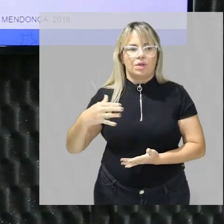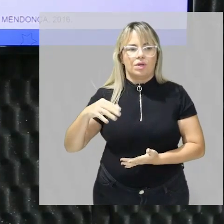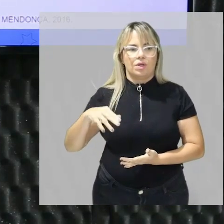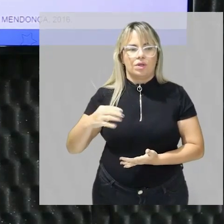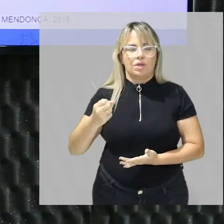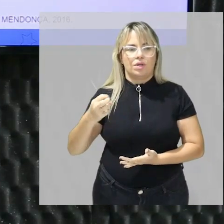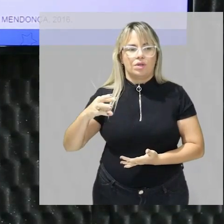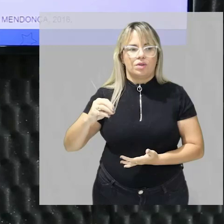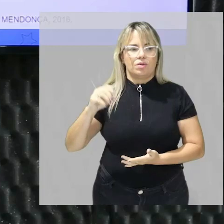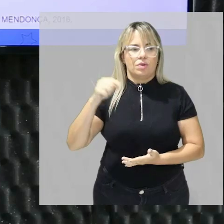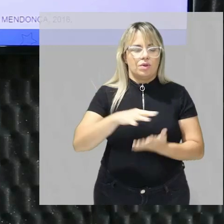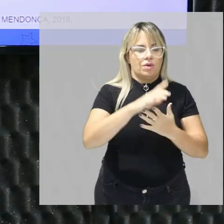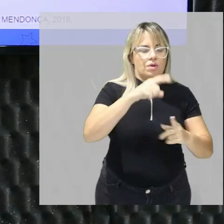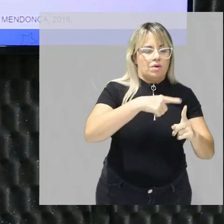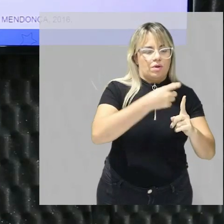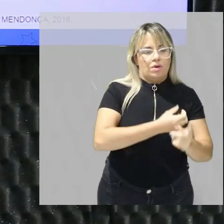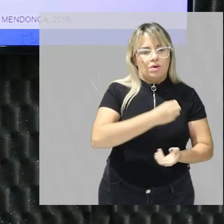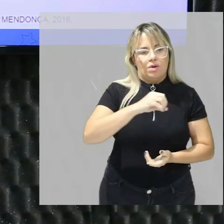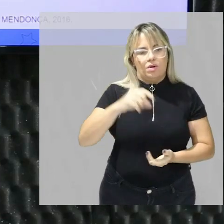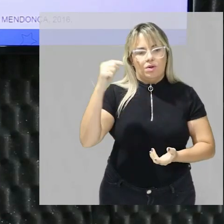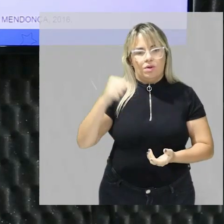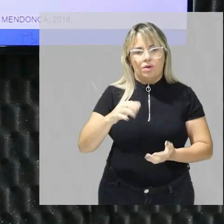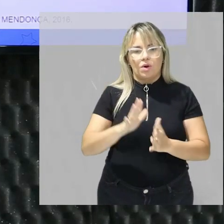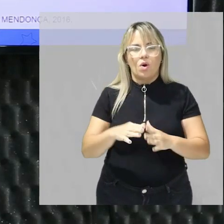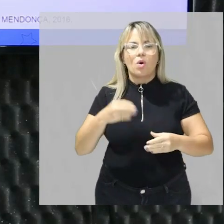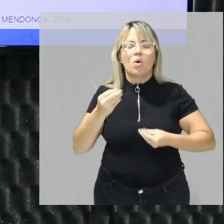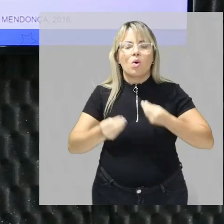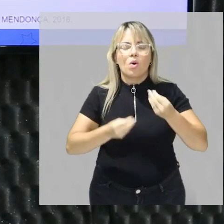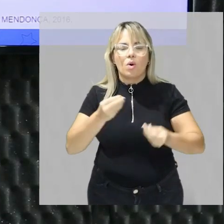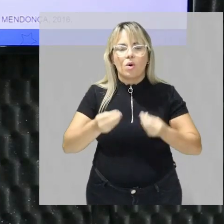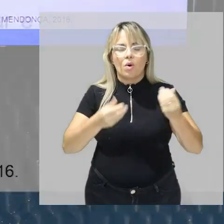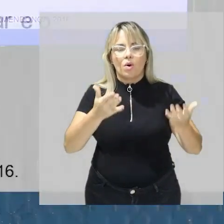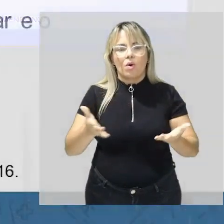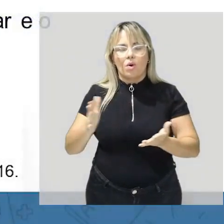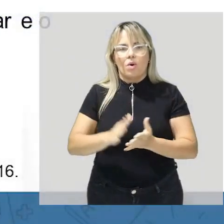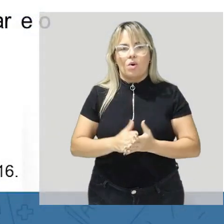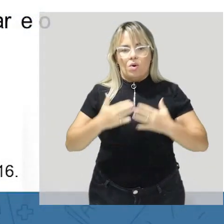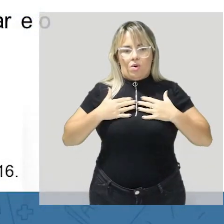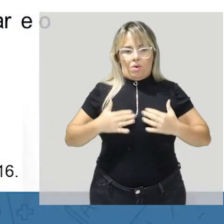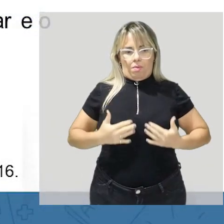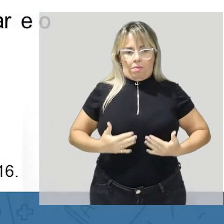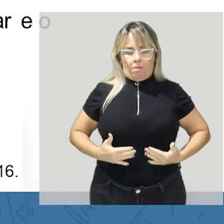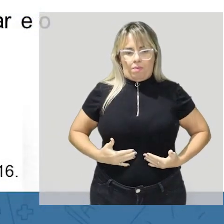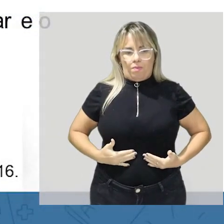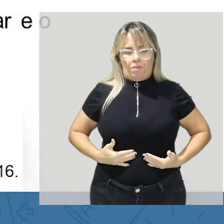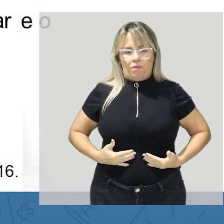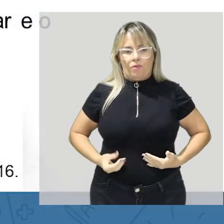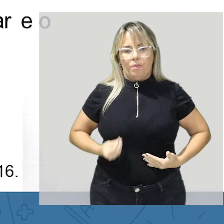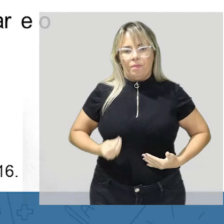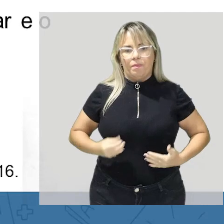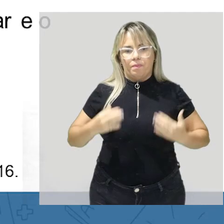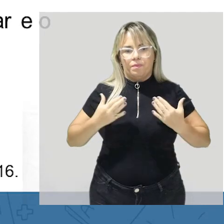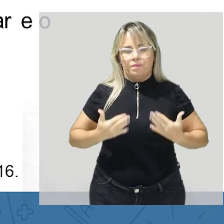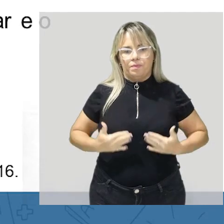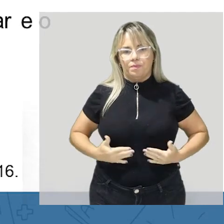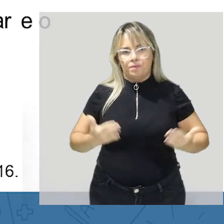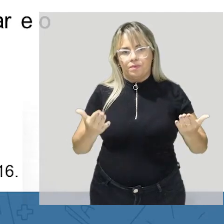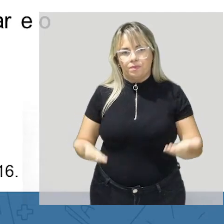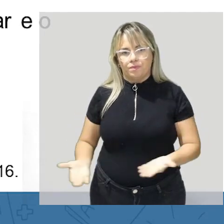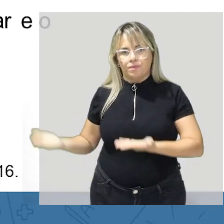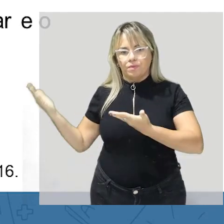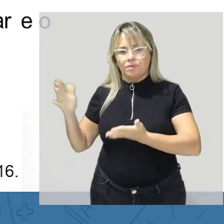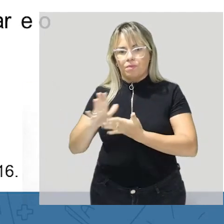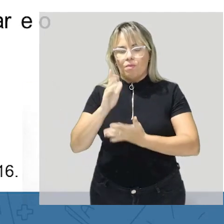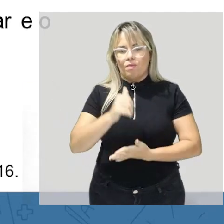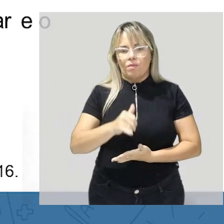é prejudicado é o caso do inquilinismo, tá? O indivíduo mora no corpo do outro. É o exemplo aqui do peixe